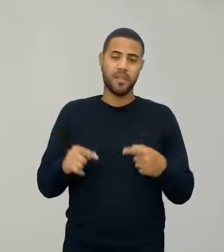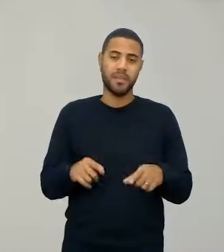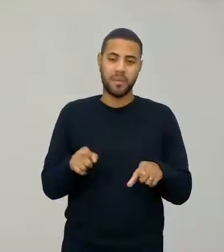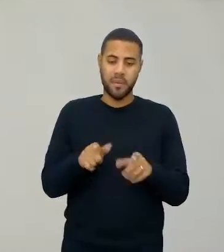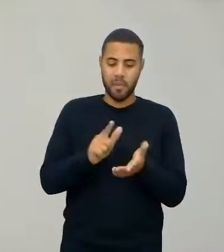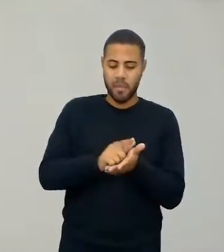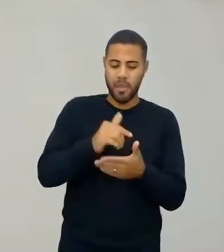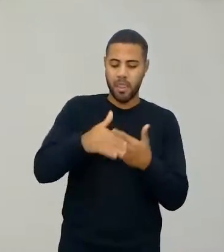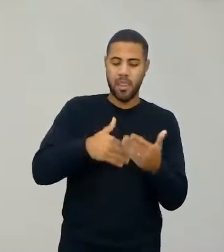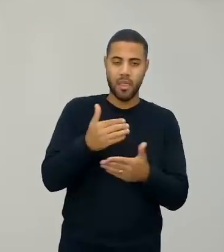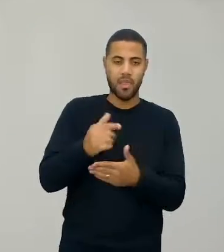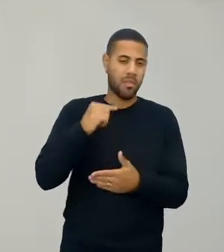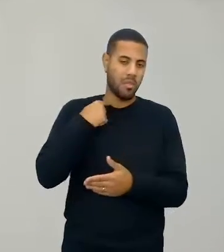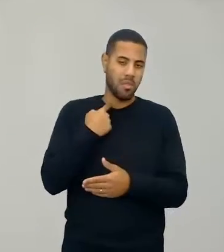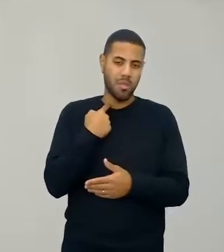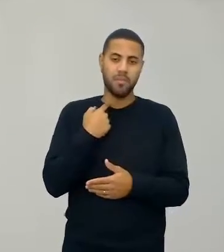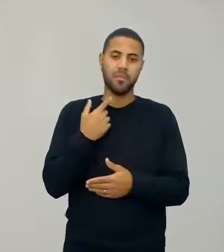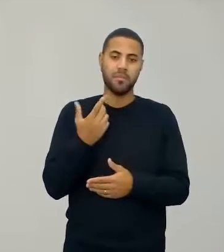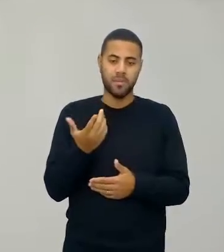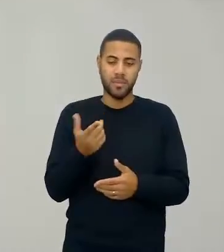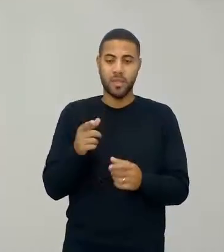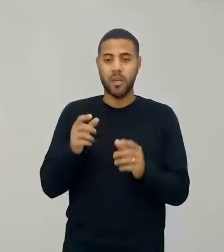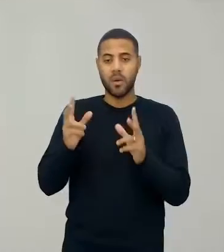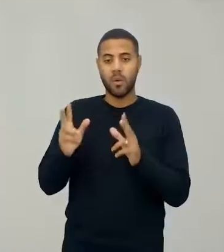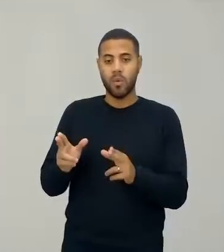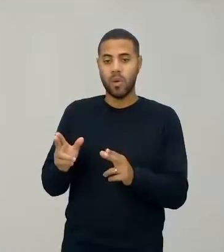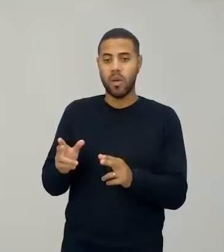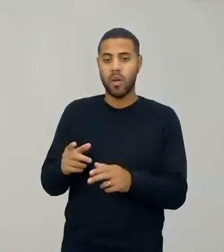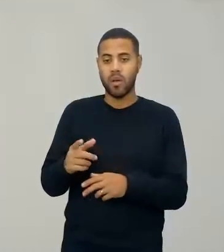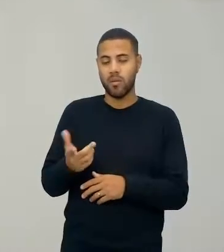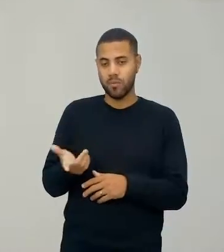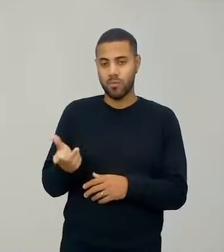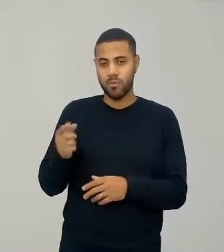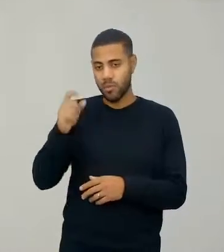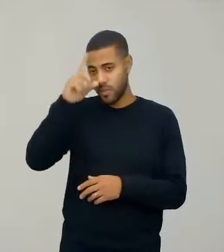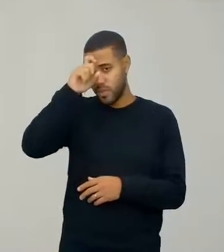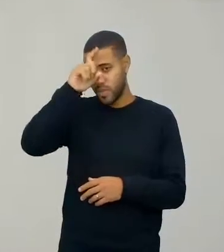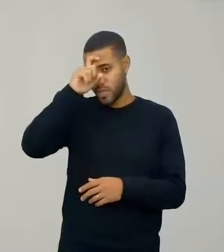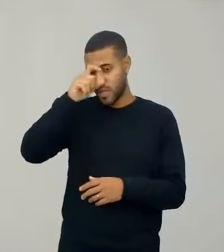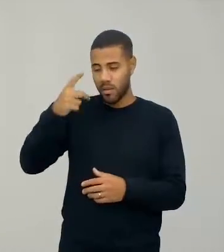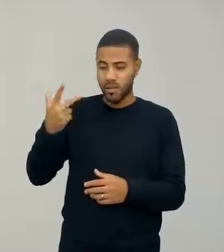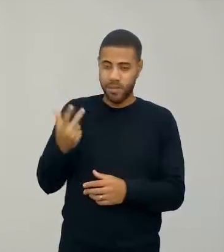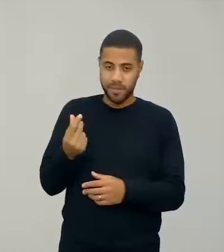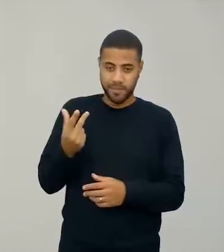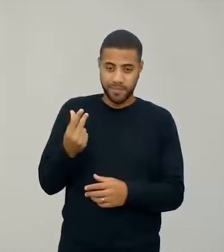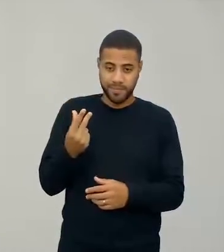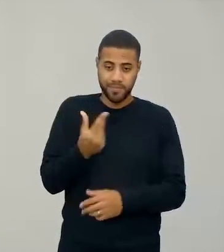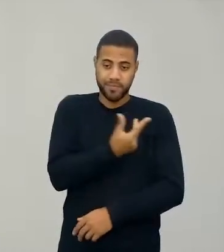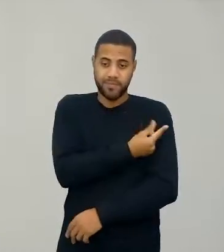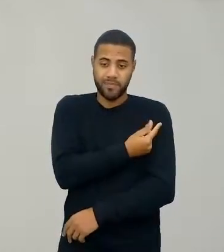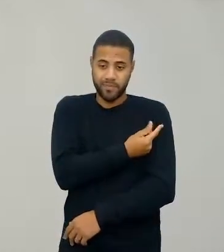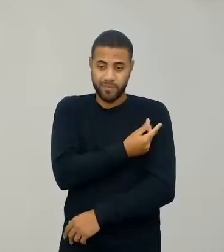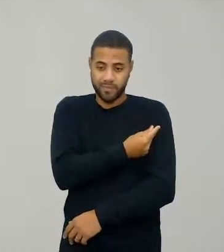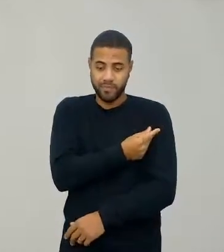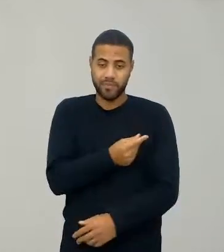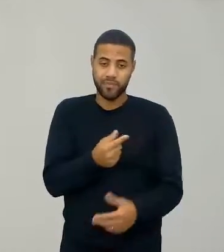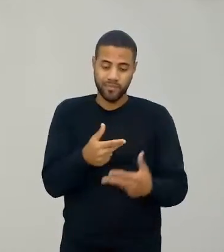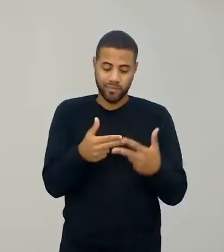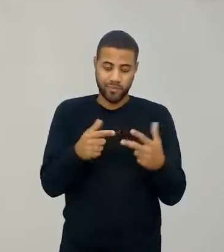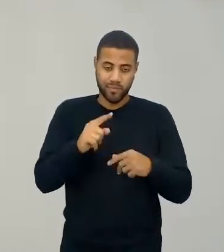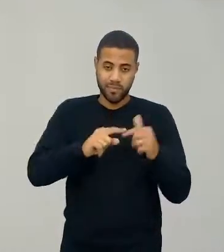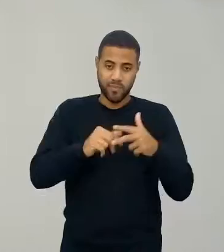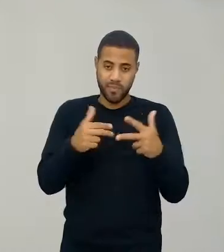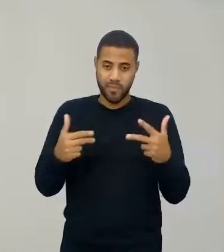para aproveitar resíduo hospitalar, rejeito hospitalar, né, seringas e o materiais usados